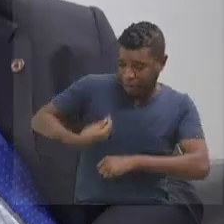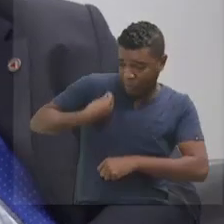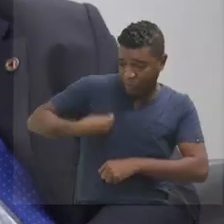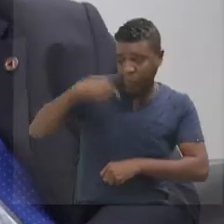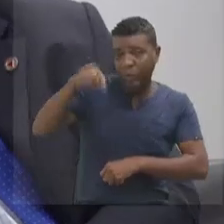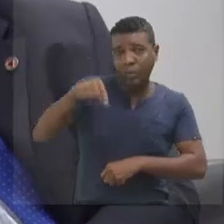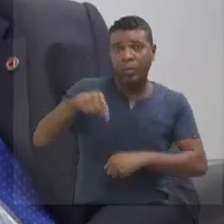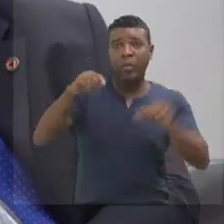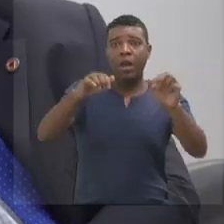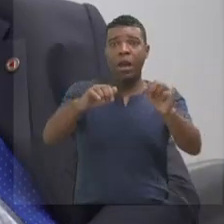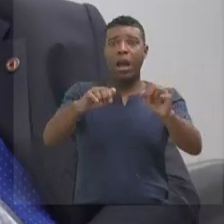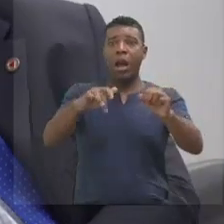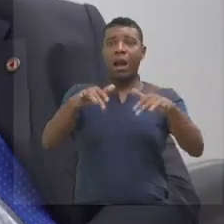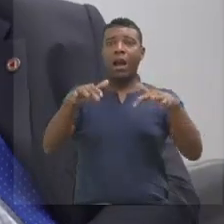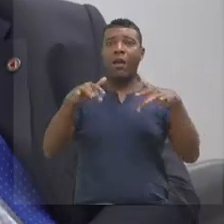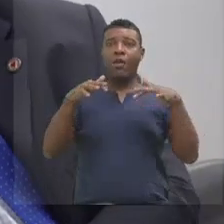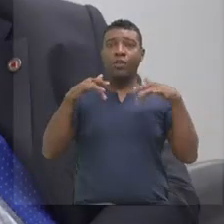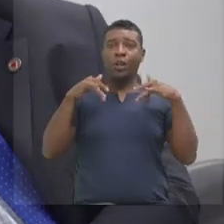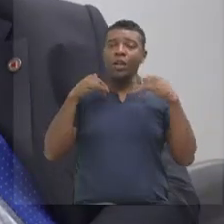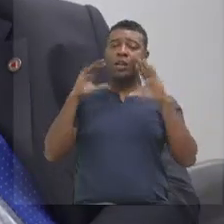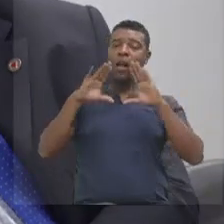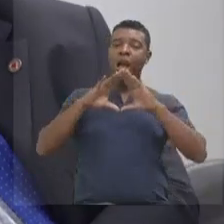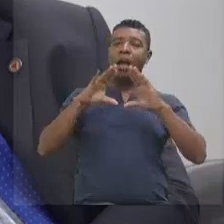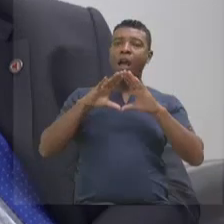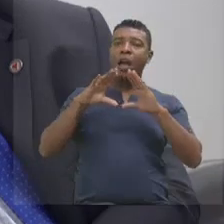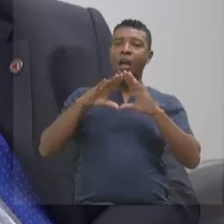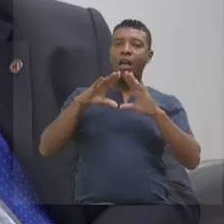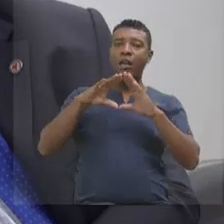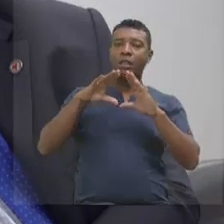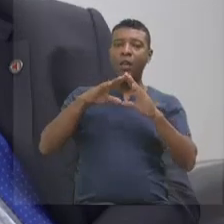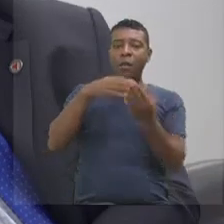audiência do Assembleia fiscaliza